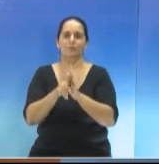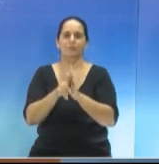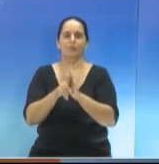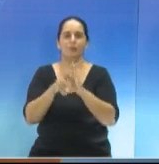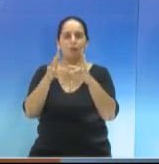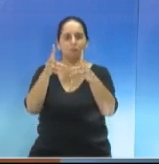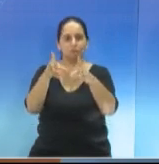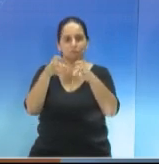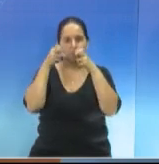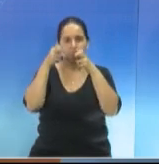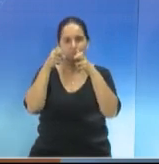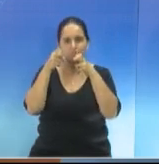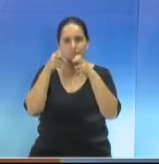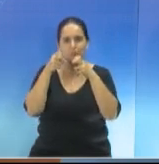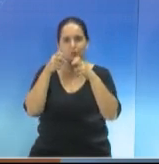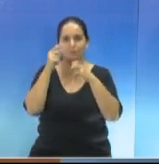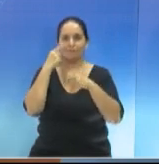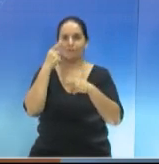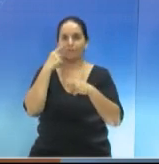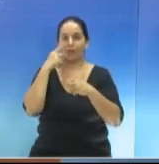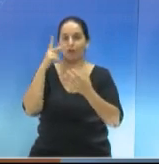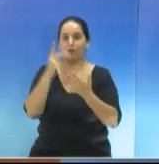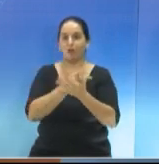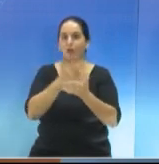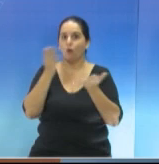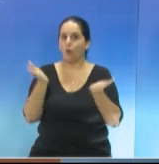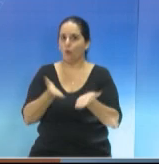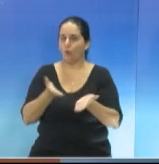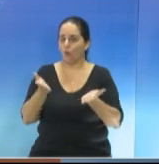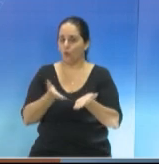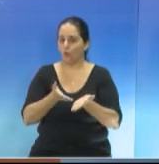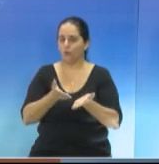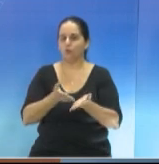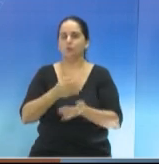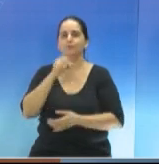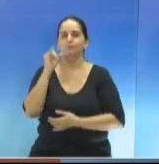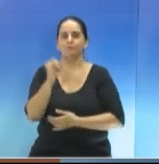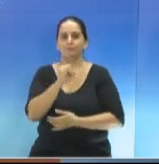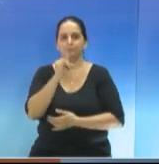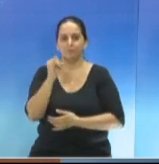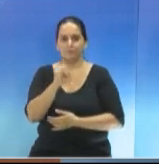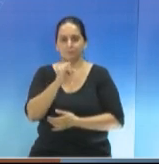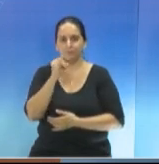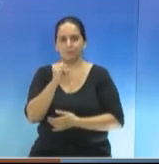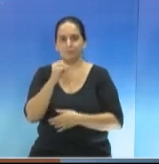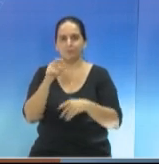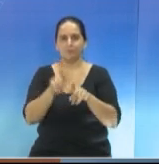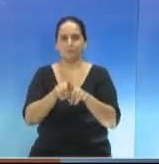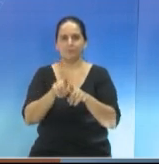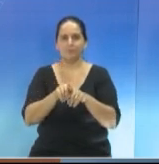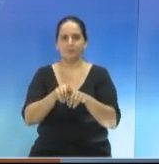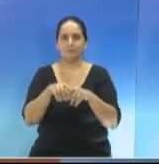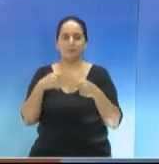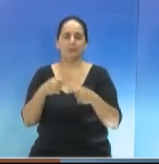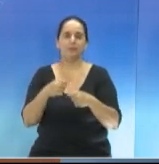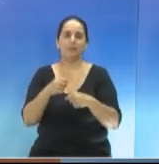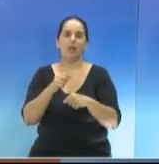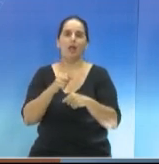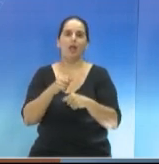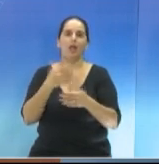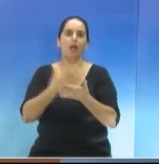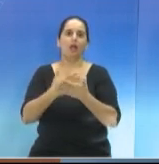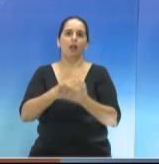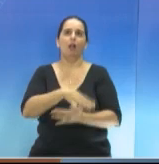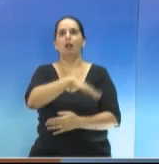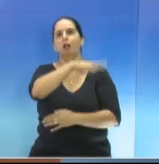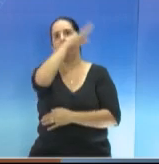confrontar ideias, absorver o que está acontecendo na atualidade. Então, assim, não é que vocês têm que ficar 24